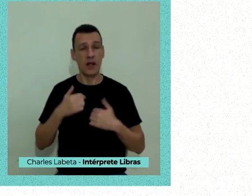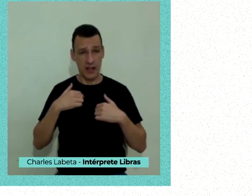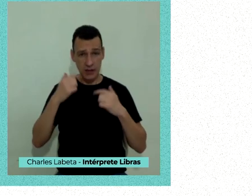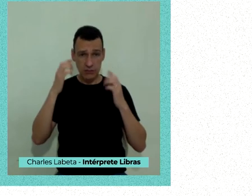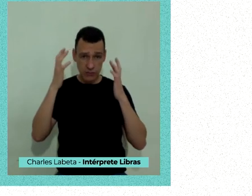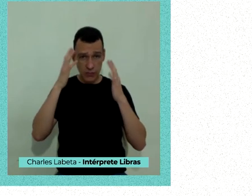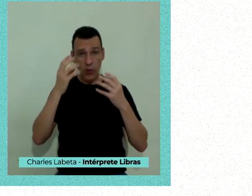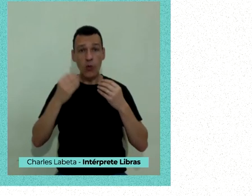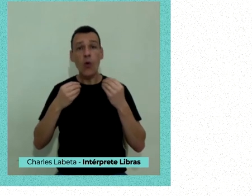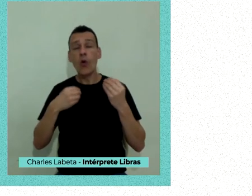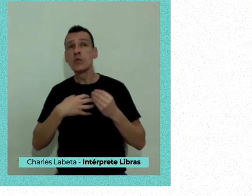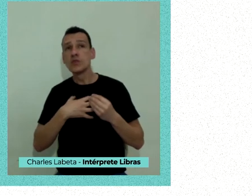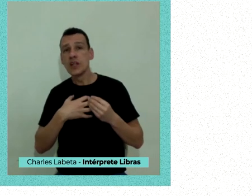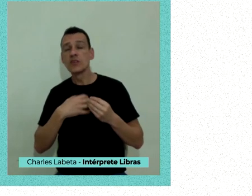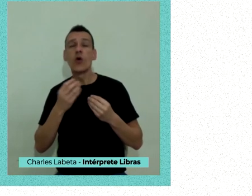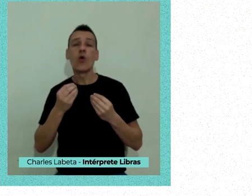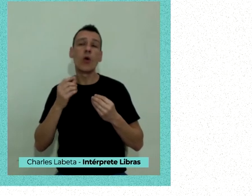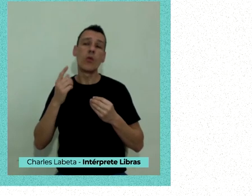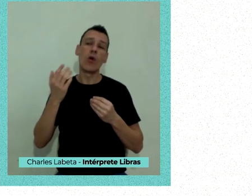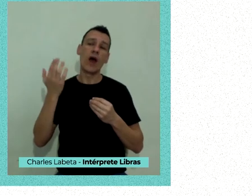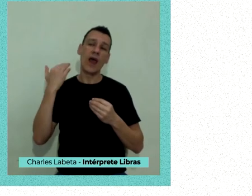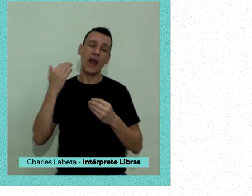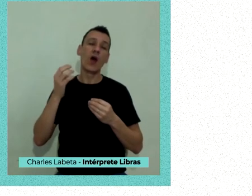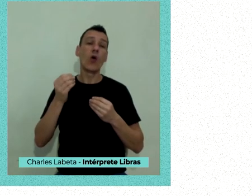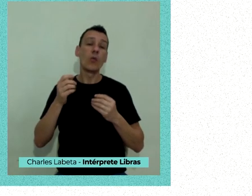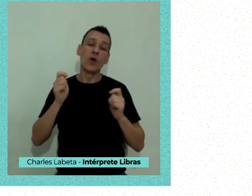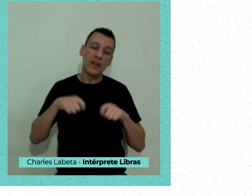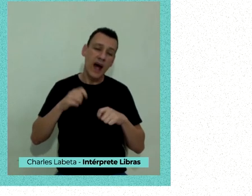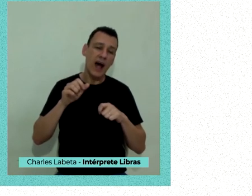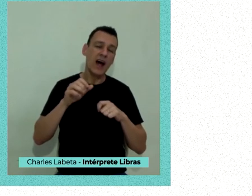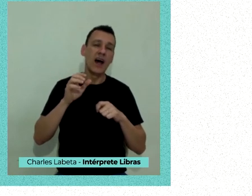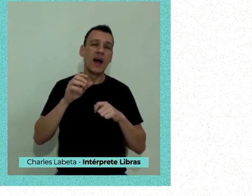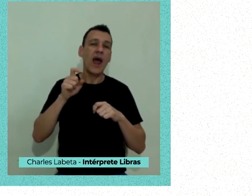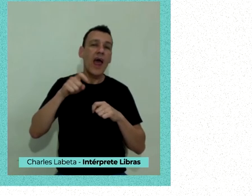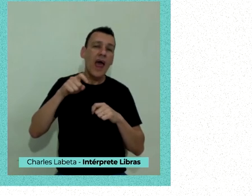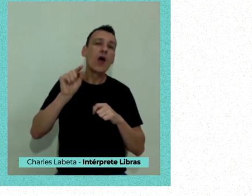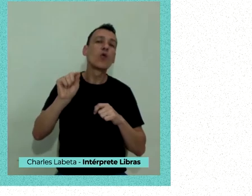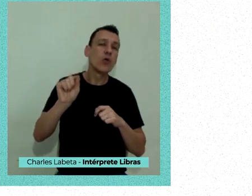como é, como pode ser, né? Como foi, né? Então,